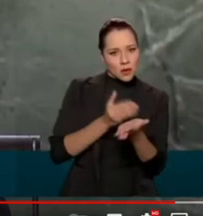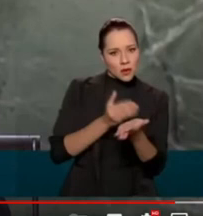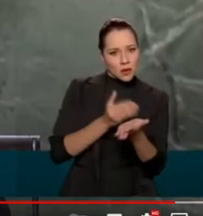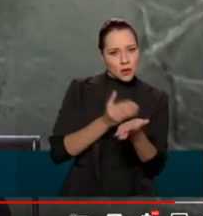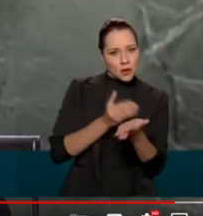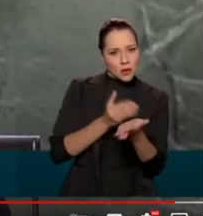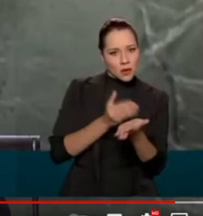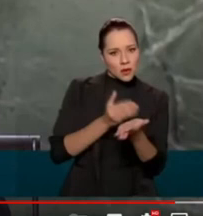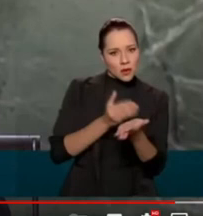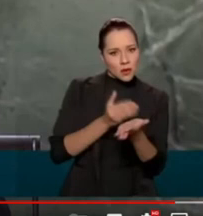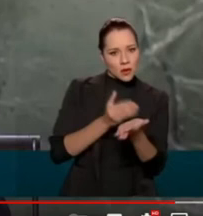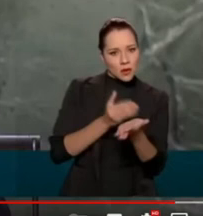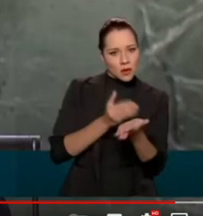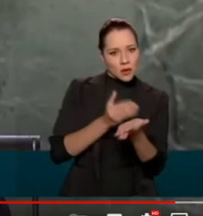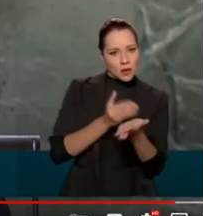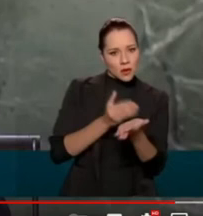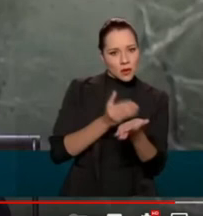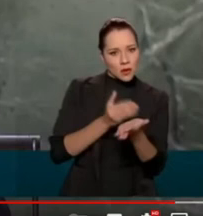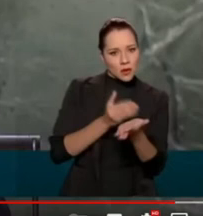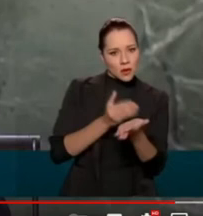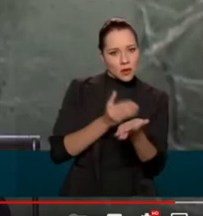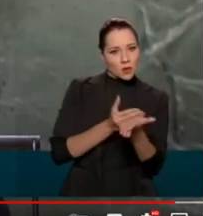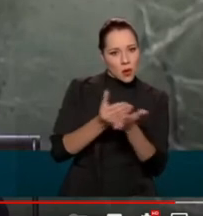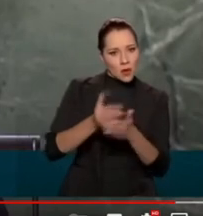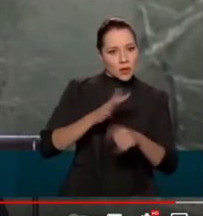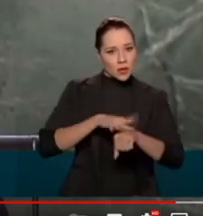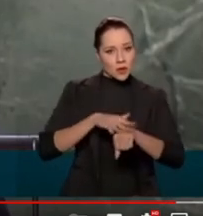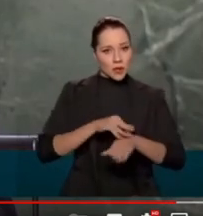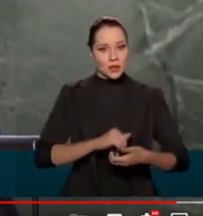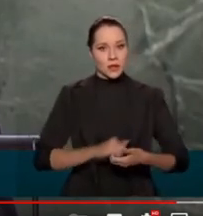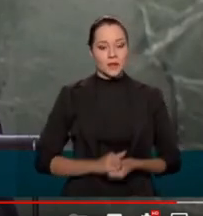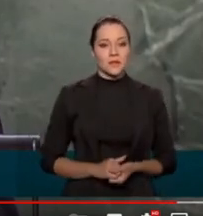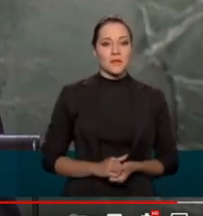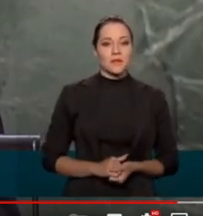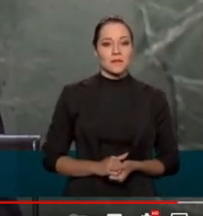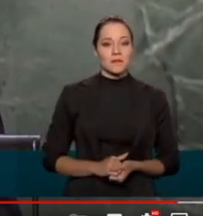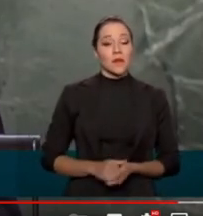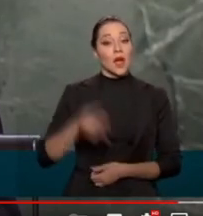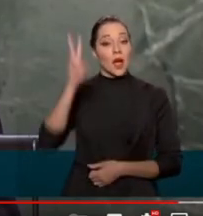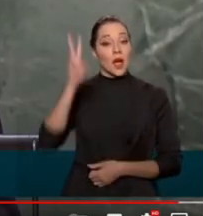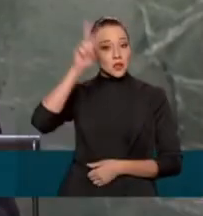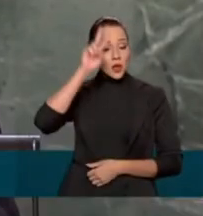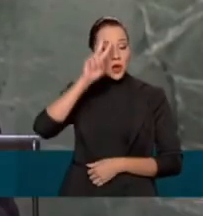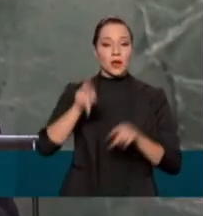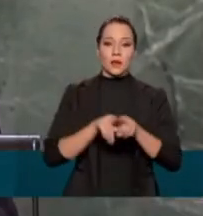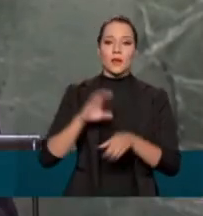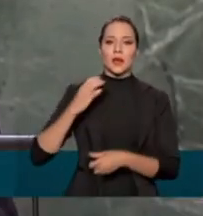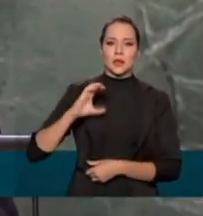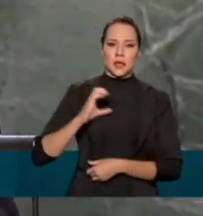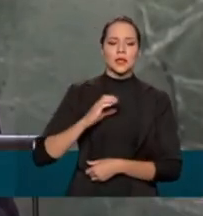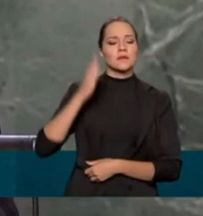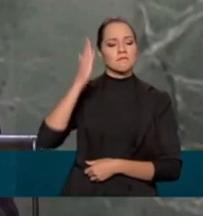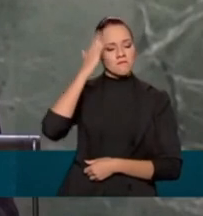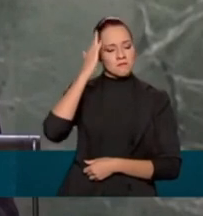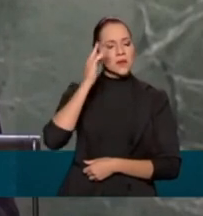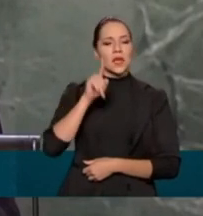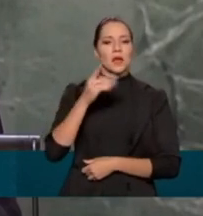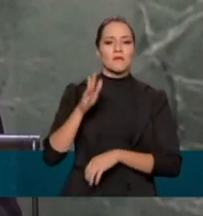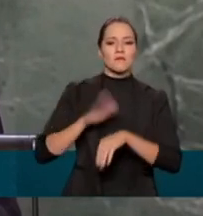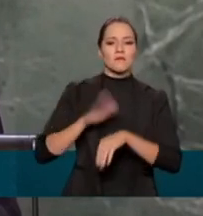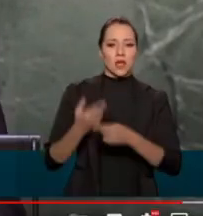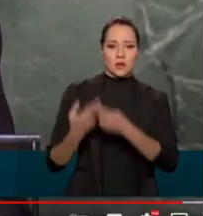comme des só em relação à convite vamos passar vamos tocar o barco e a história EA ciência saberão